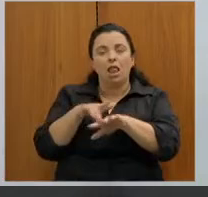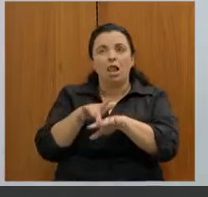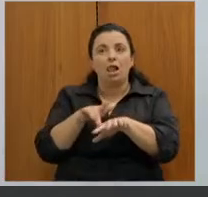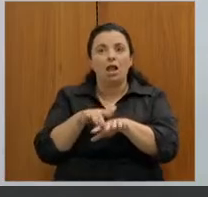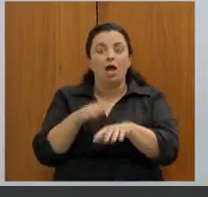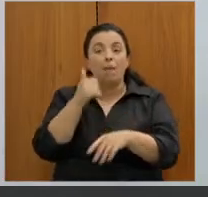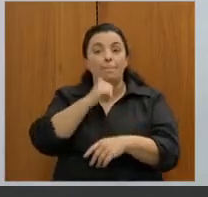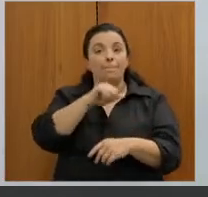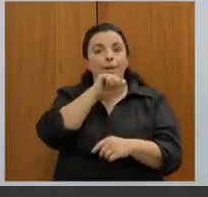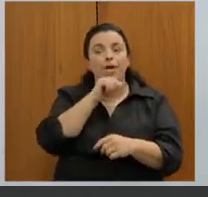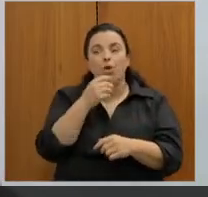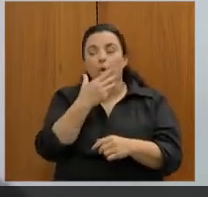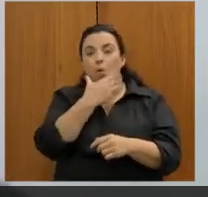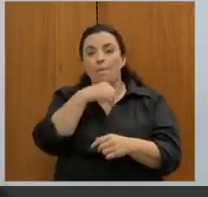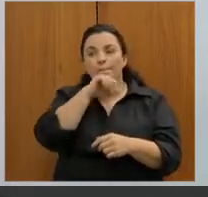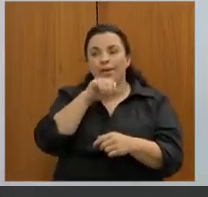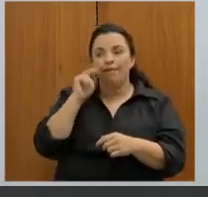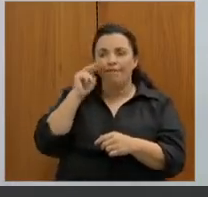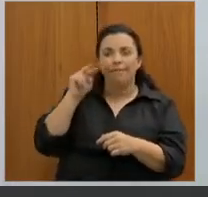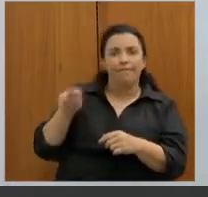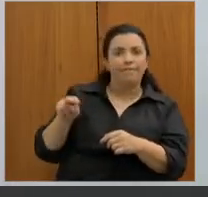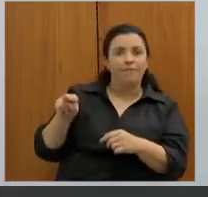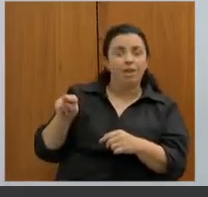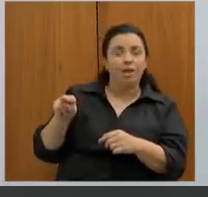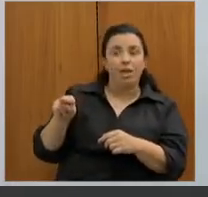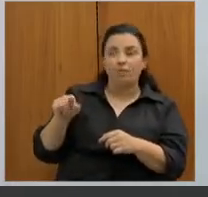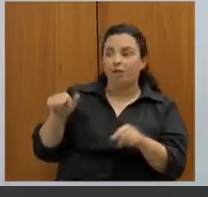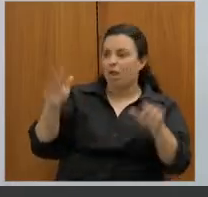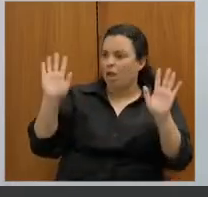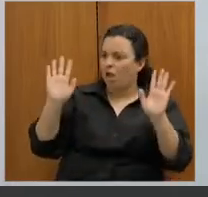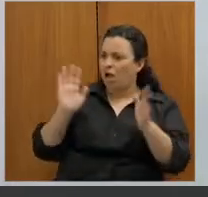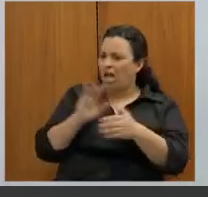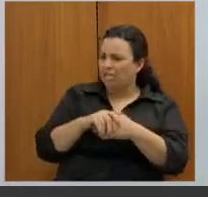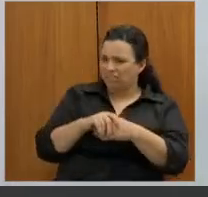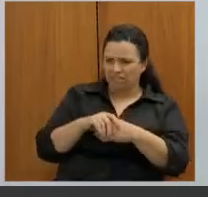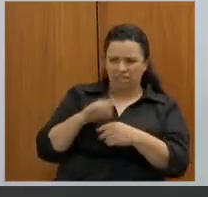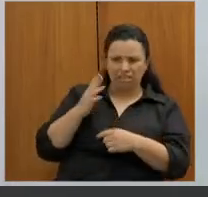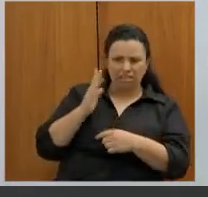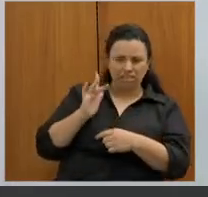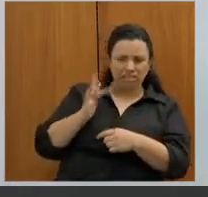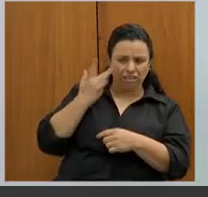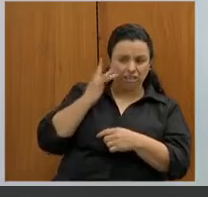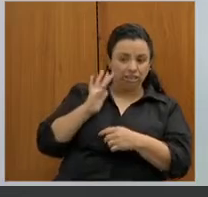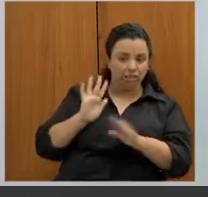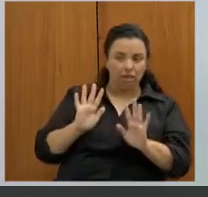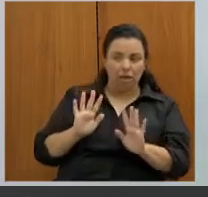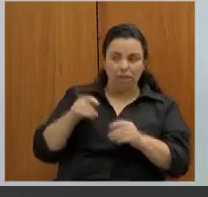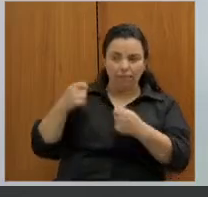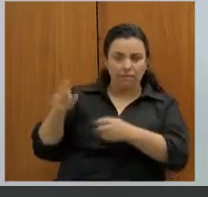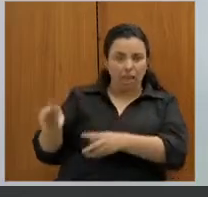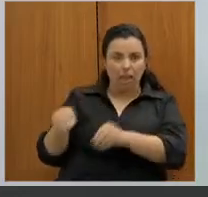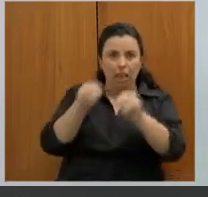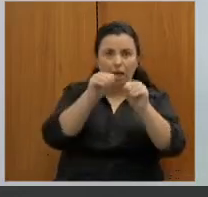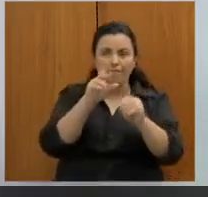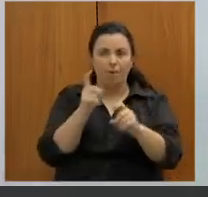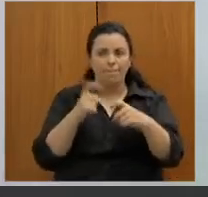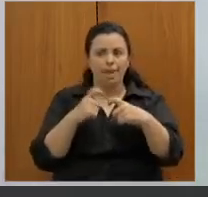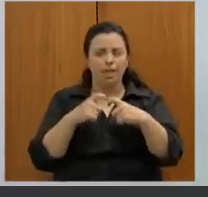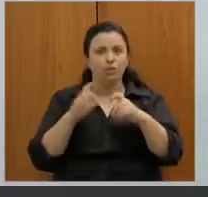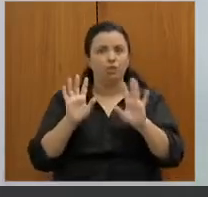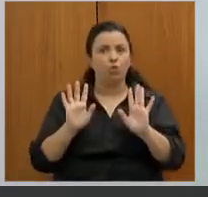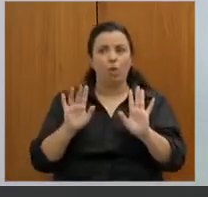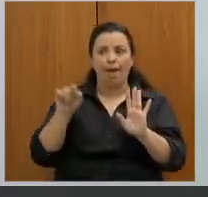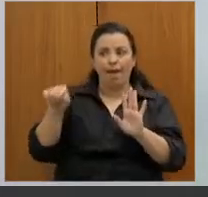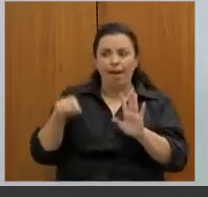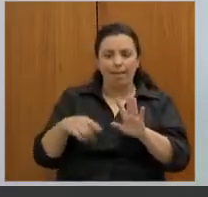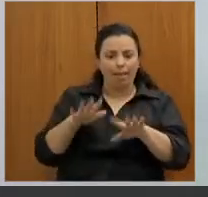É bem isso a essa menina tá estranha nessa menina tem que ser levado ao médico ela tá colocando